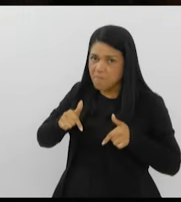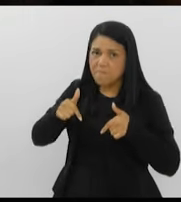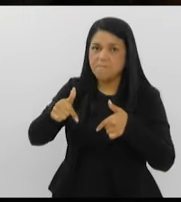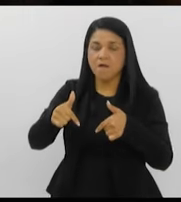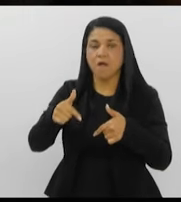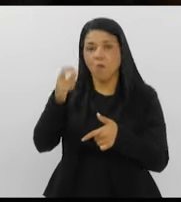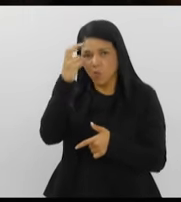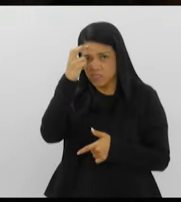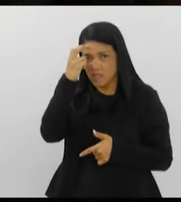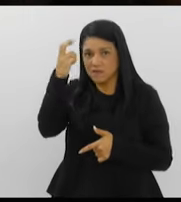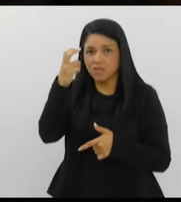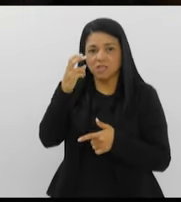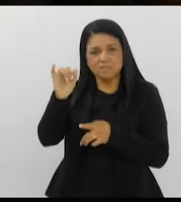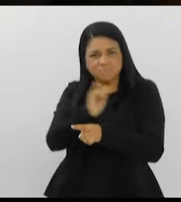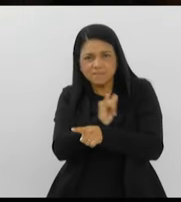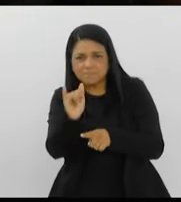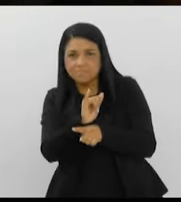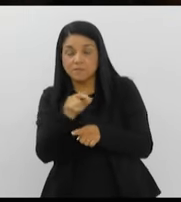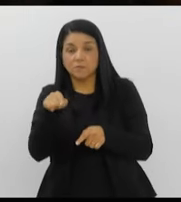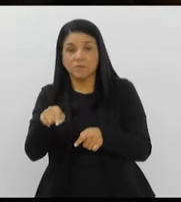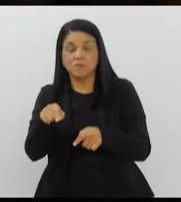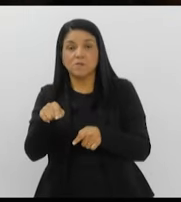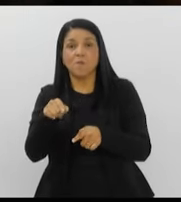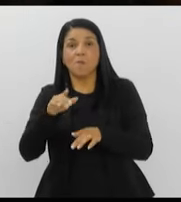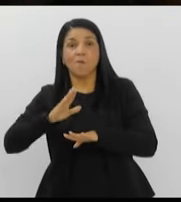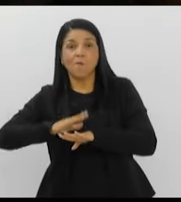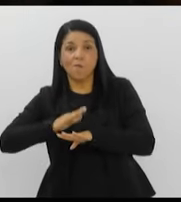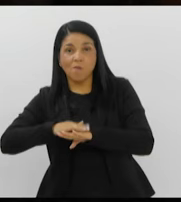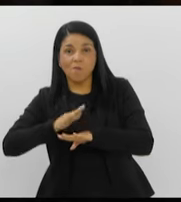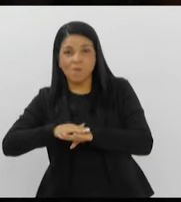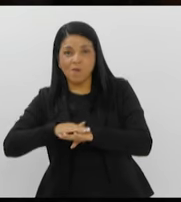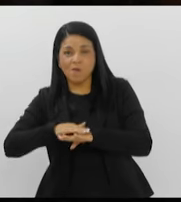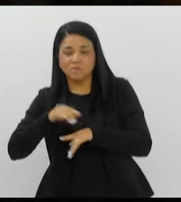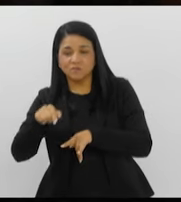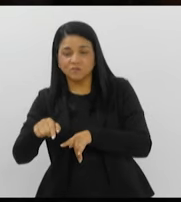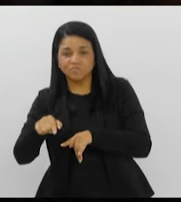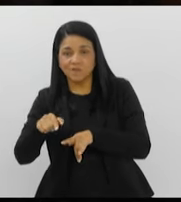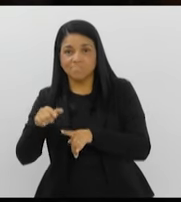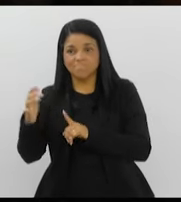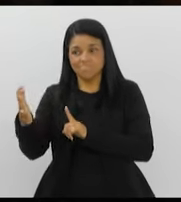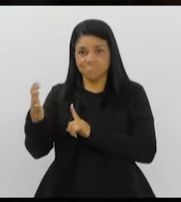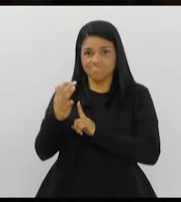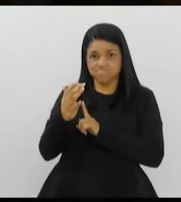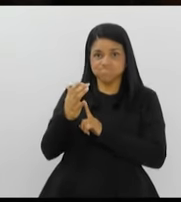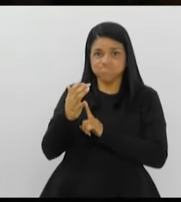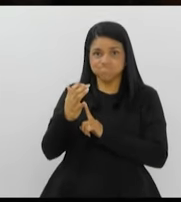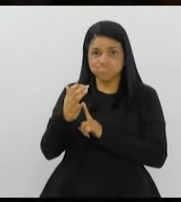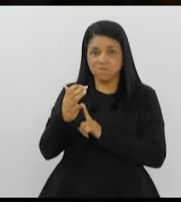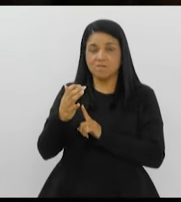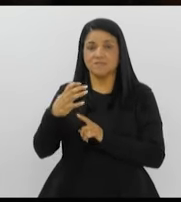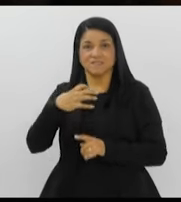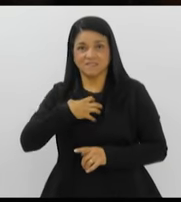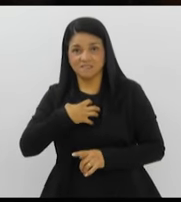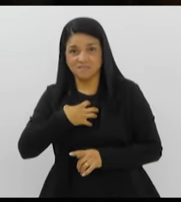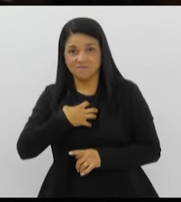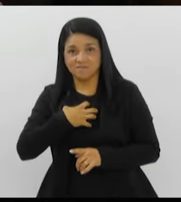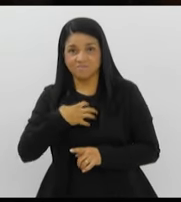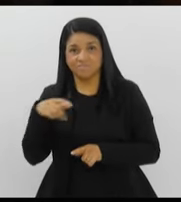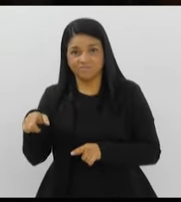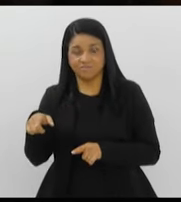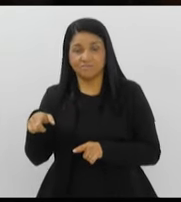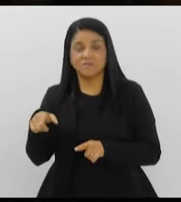inteligência. Porque na hora que o dono da firma verificar que está acuado, ele vai ficar